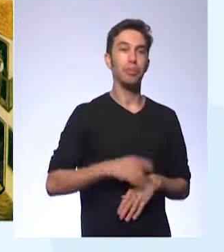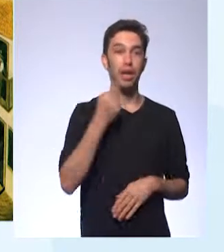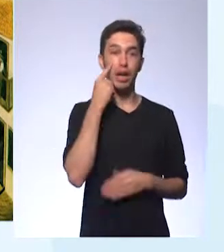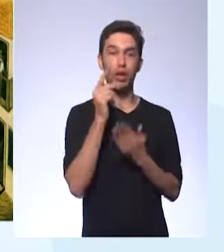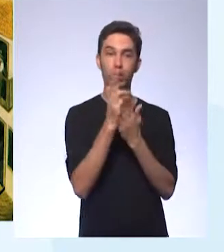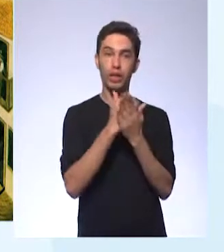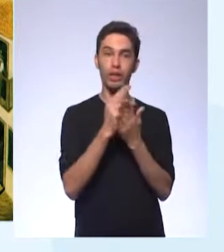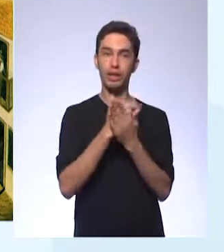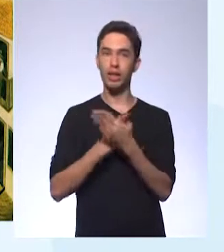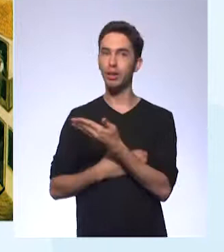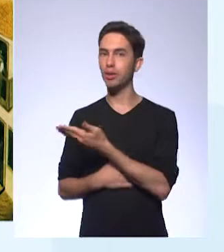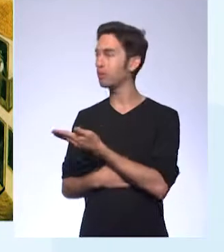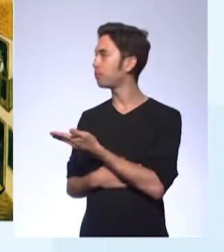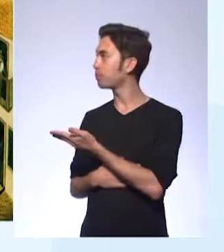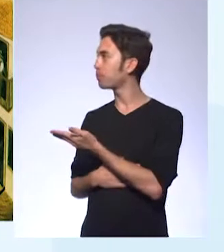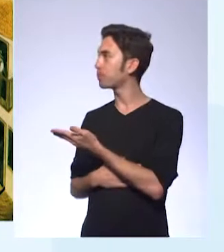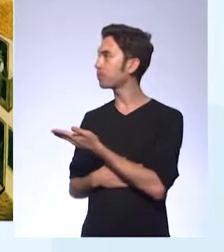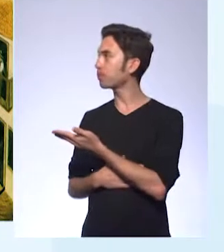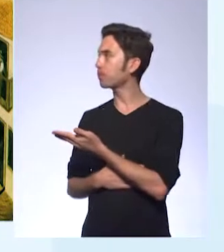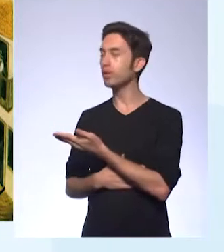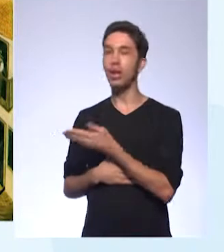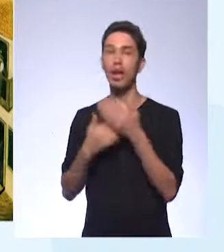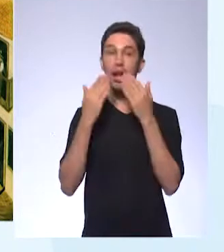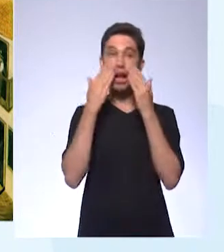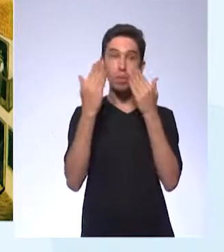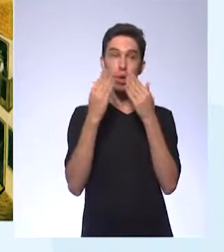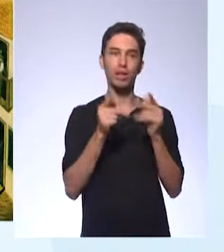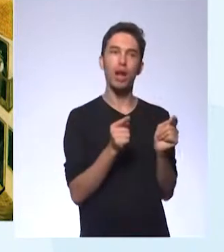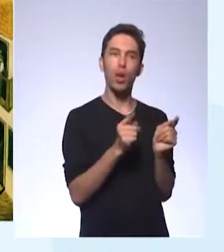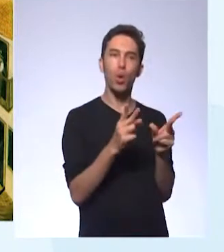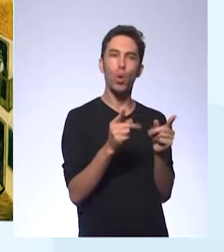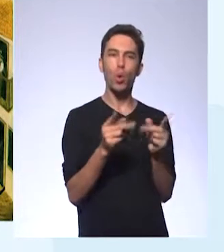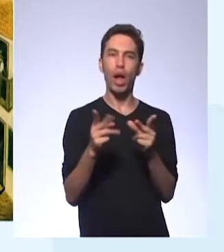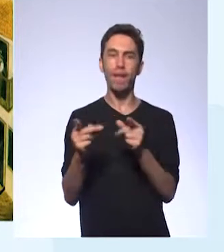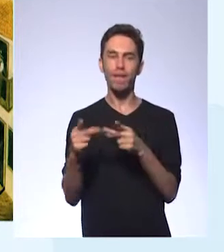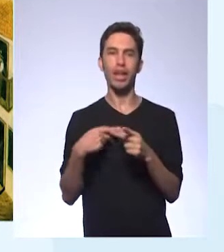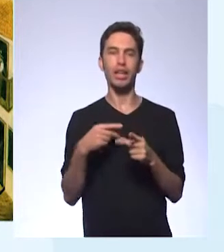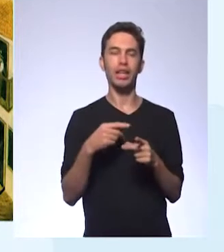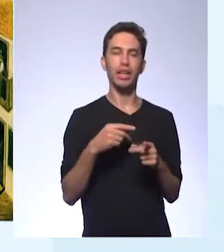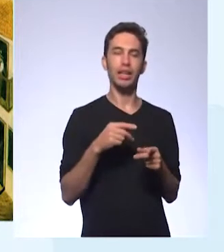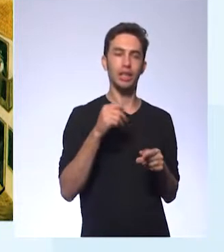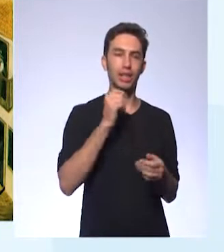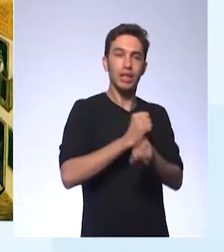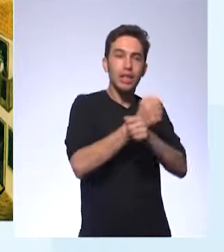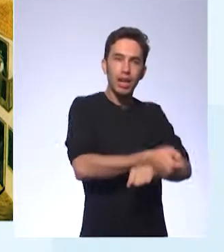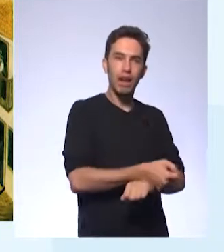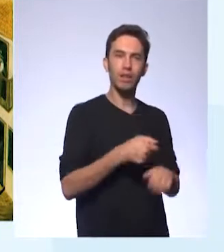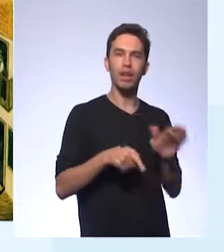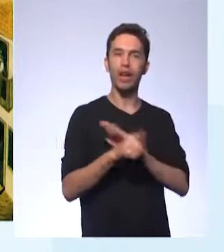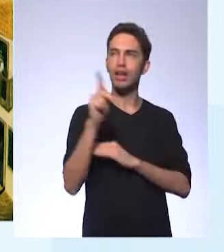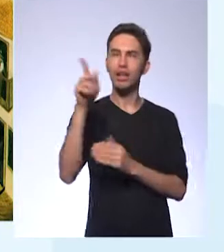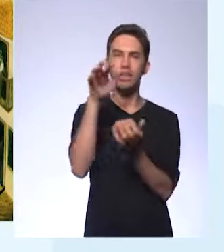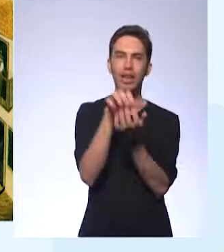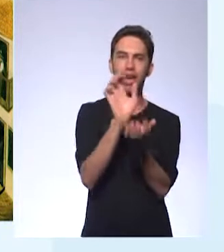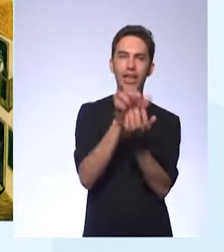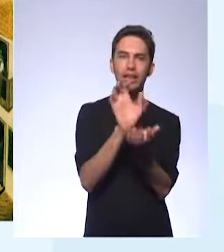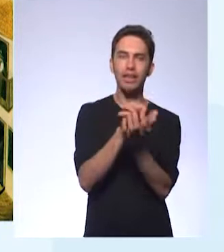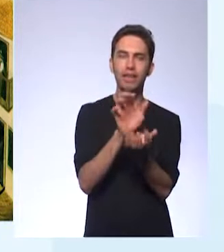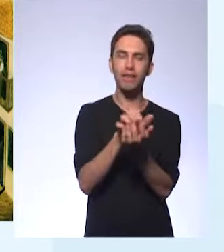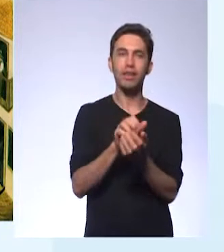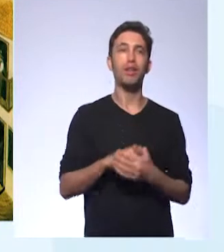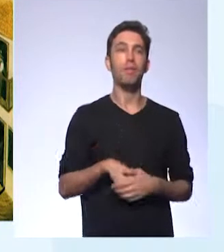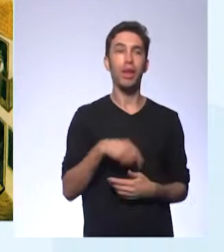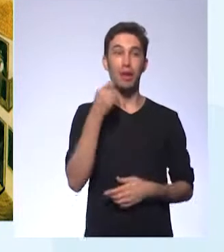estamos vendo o mercado de escravos lá em Recife. E percebe-se aí os senhores e